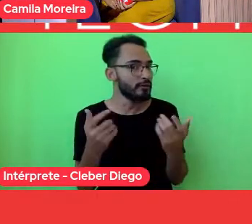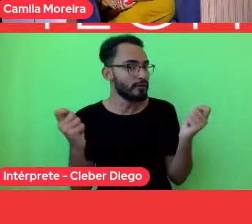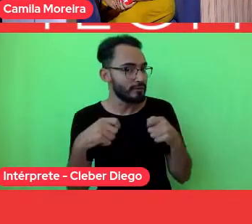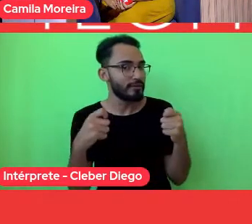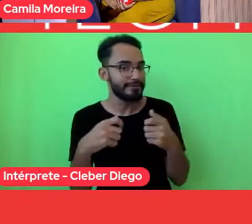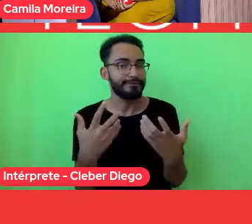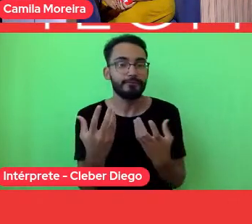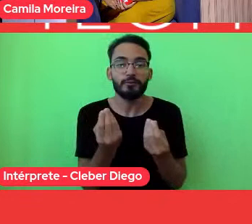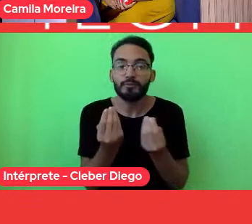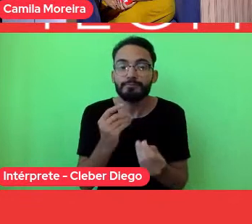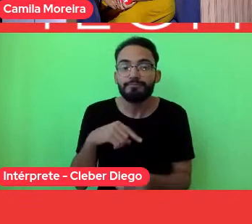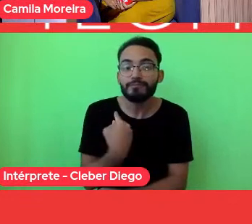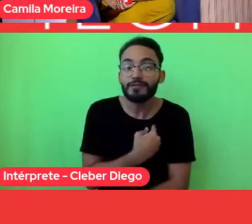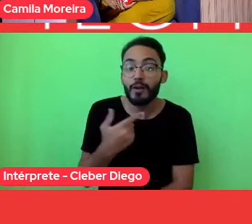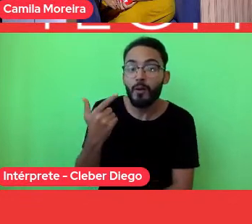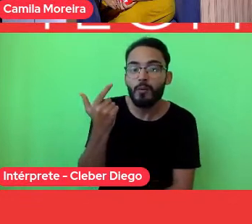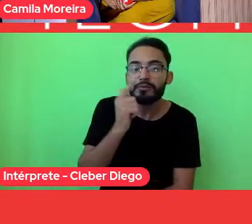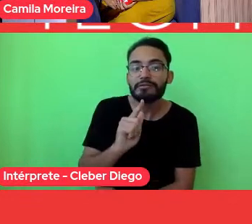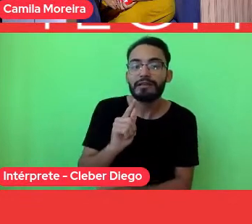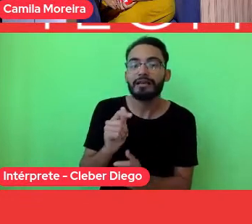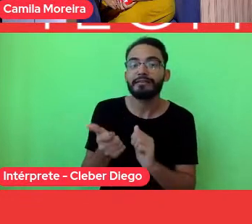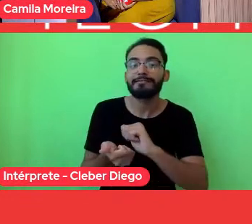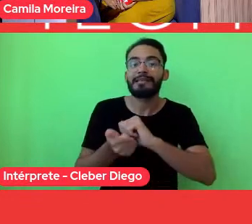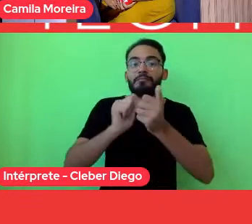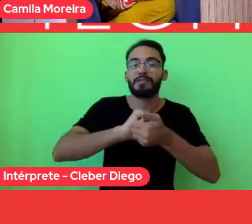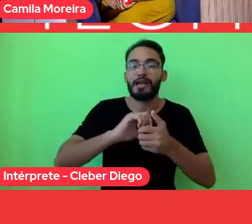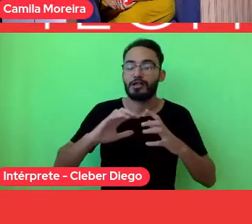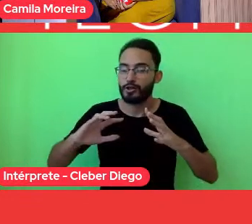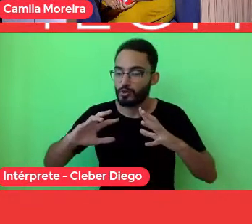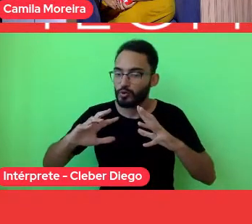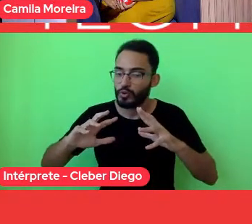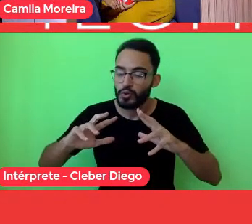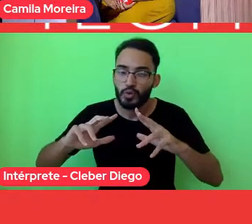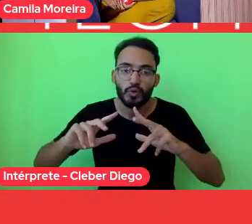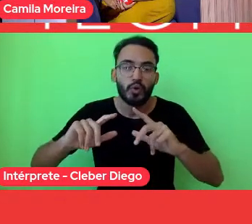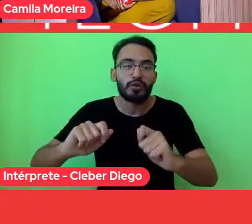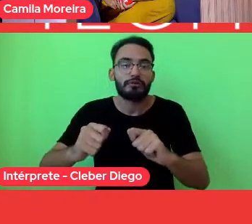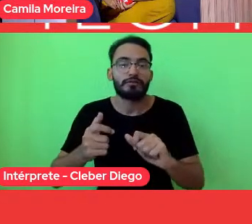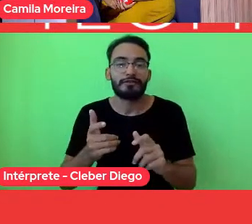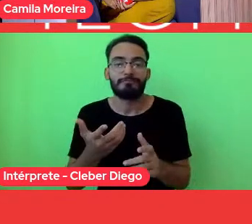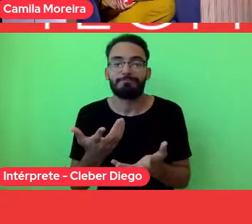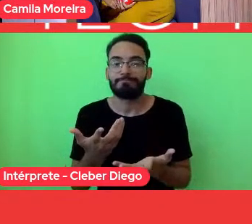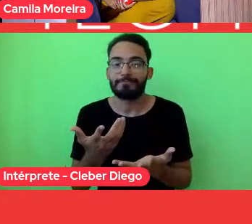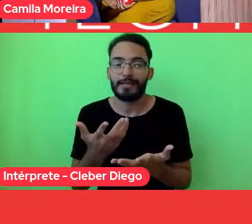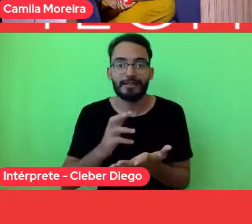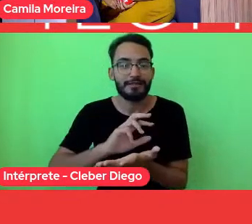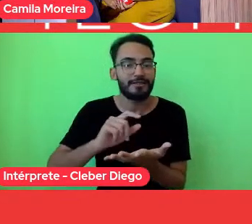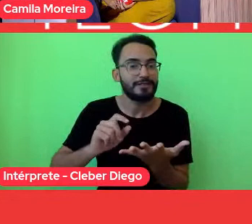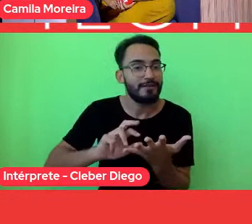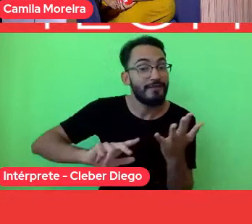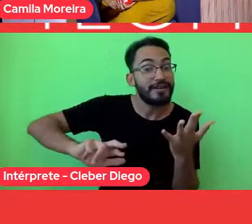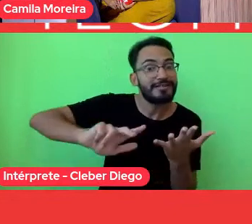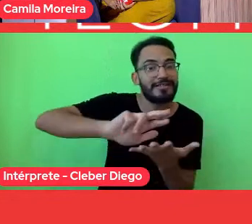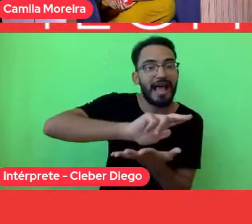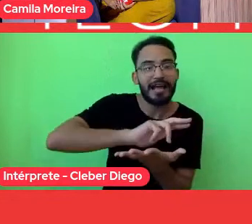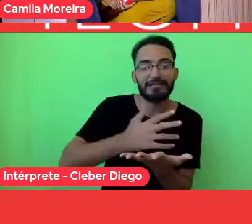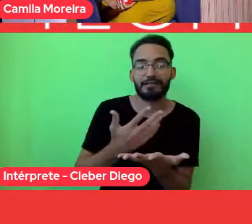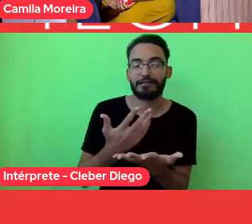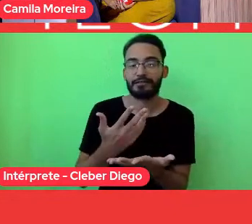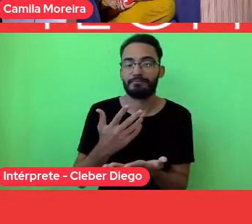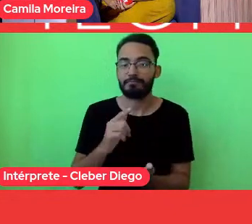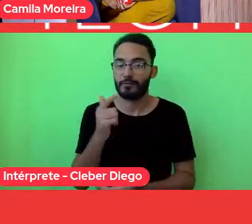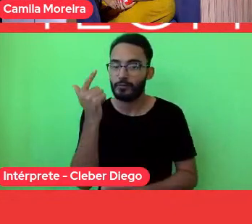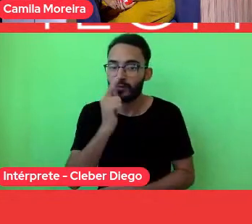gente consegue traduzir toda essa diversidade, todo esse acúmulo individual e impacto nas nossas vidas e